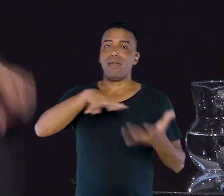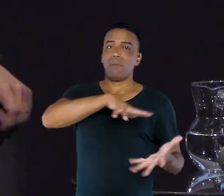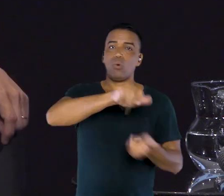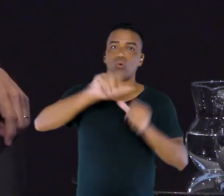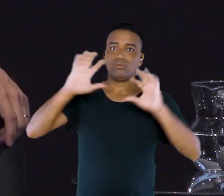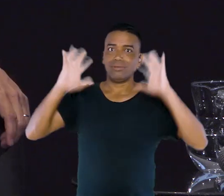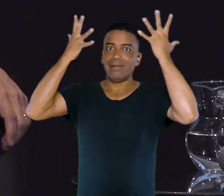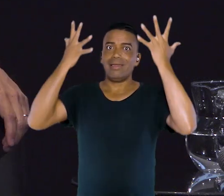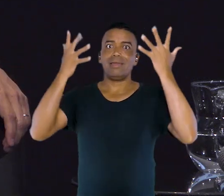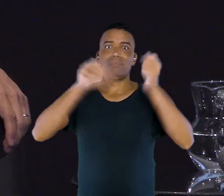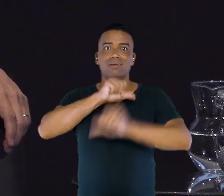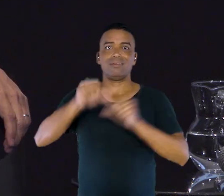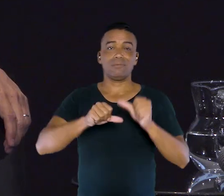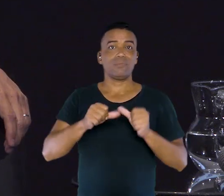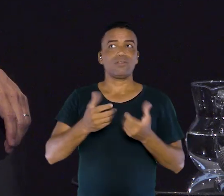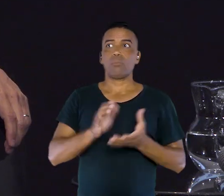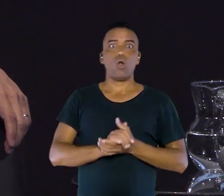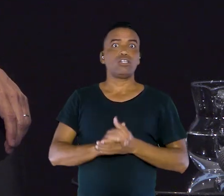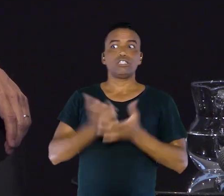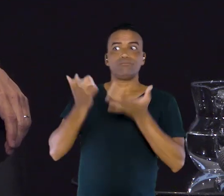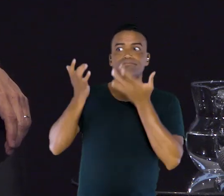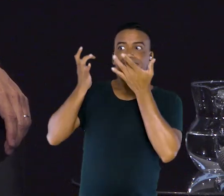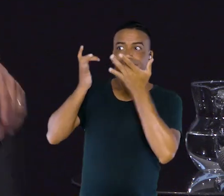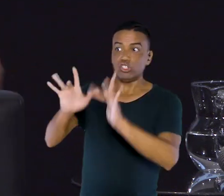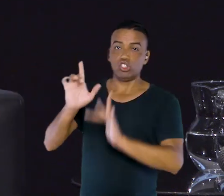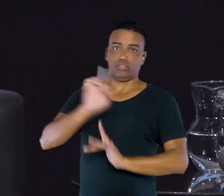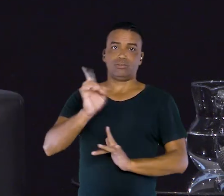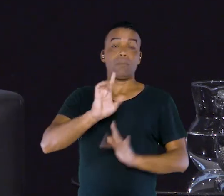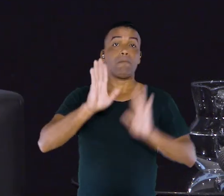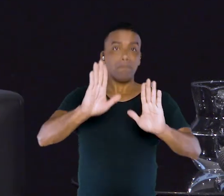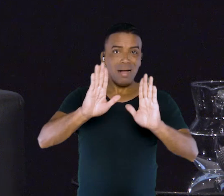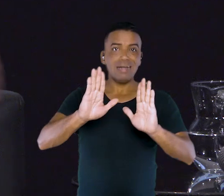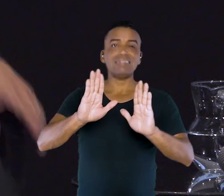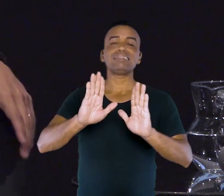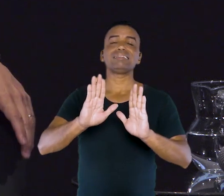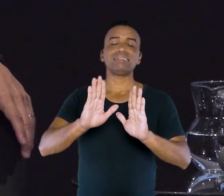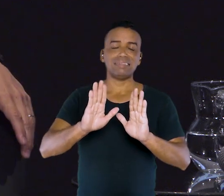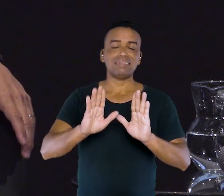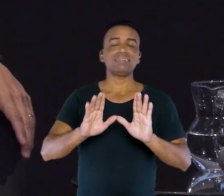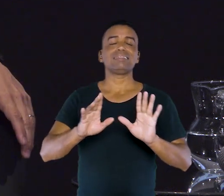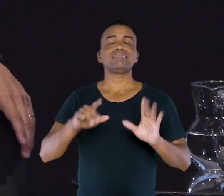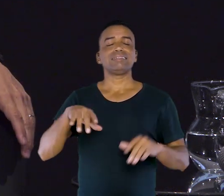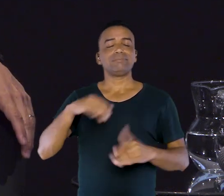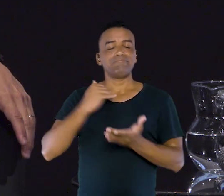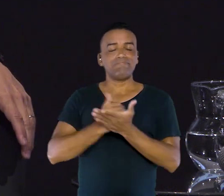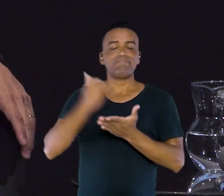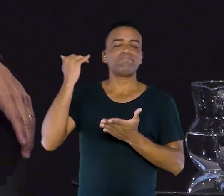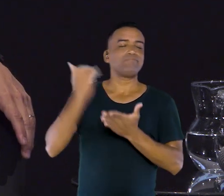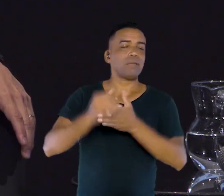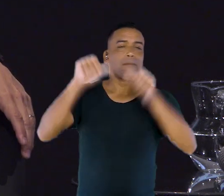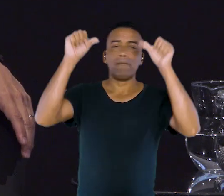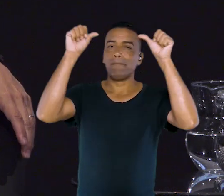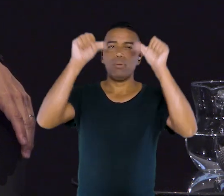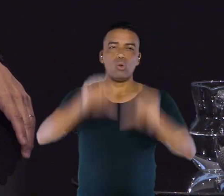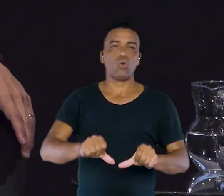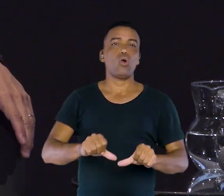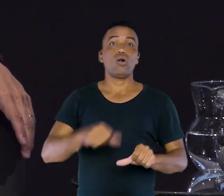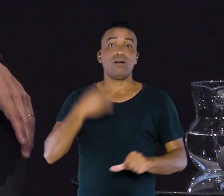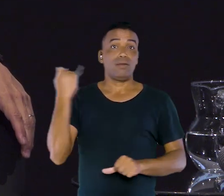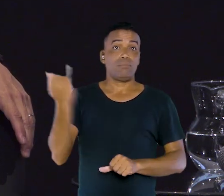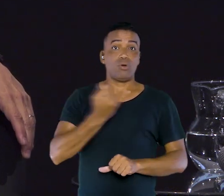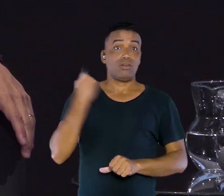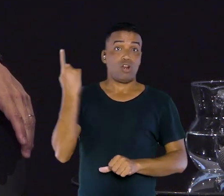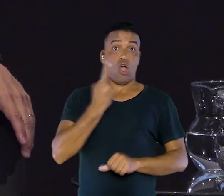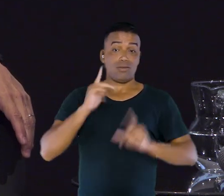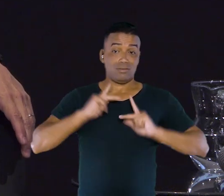sempre acho que a gente não pode, né, jogar a toalha, mas, de fato, é uma situação que está ficando cada vez mais alarmante, e é